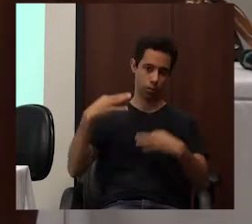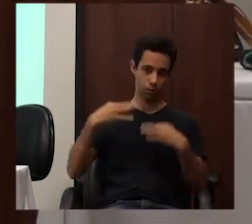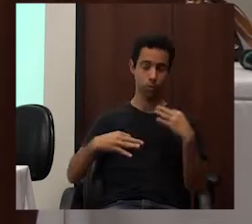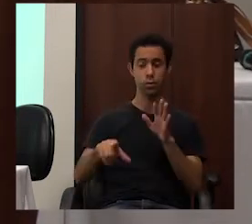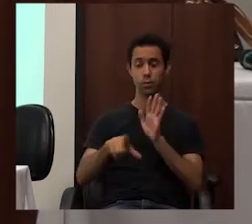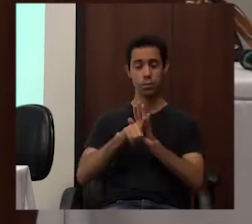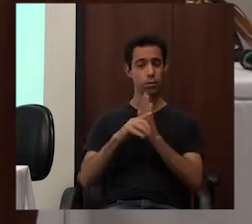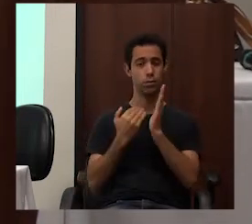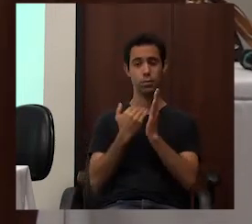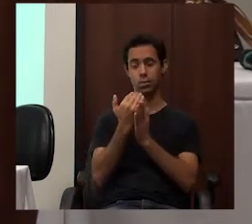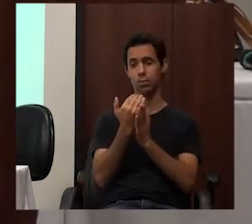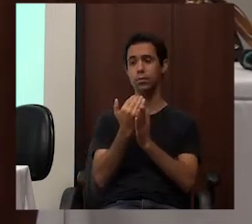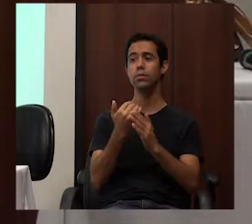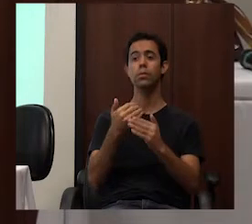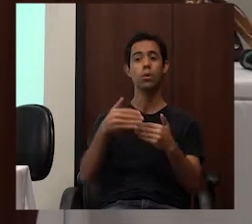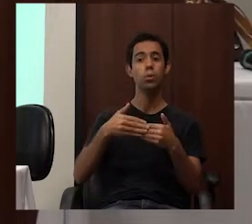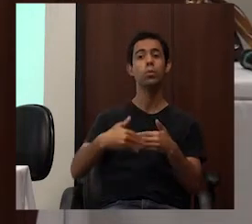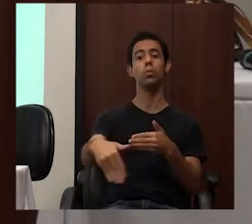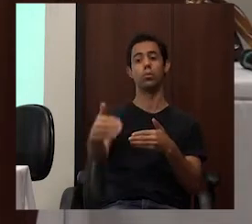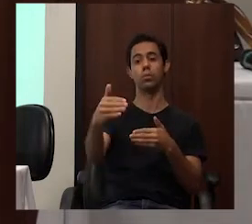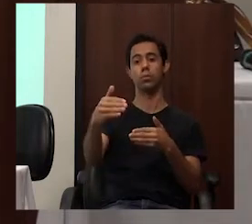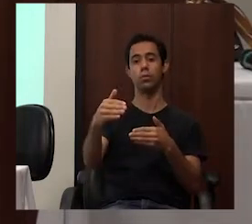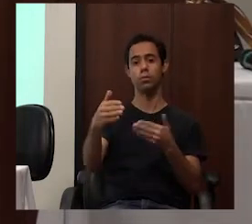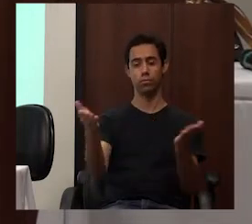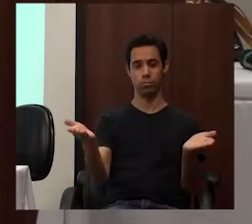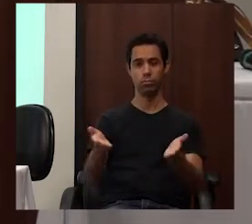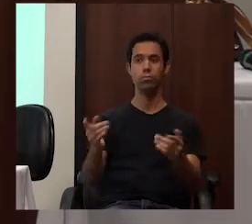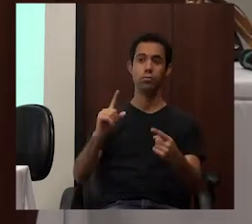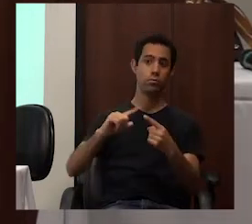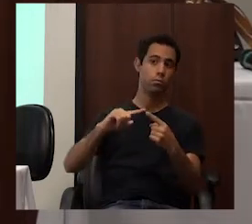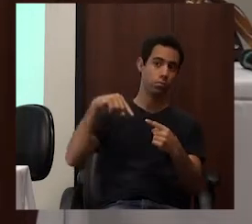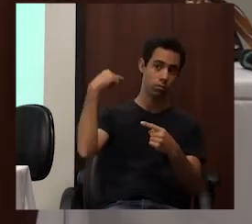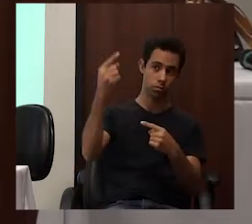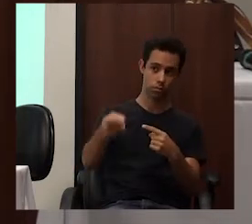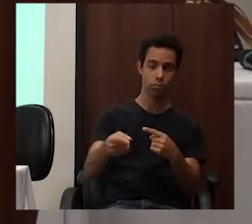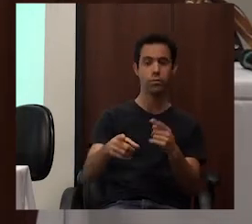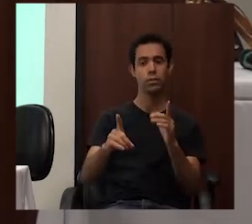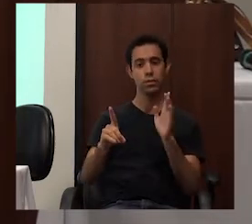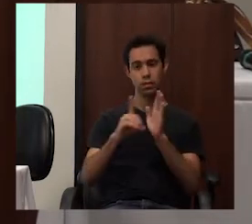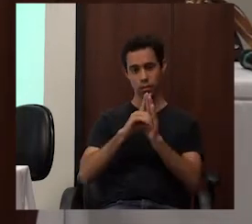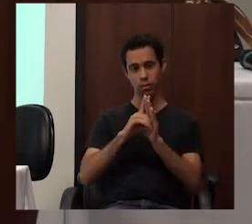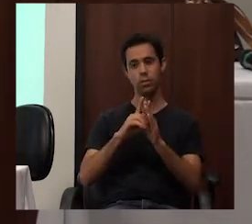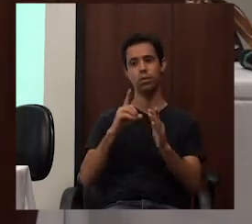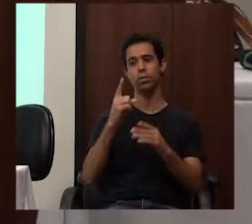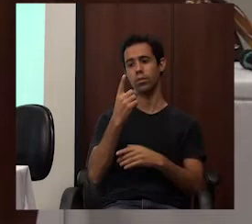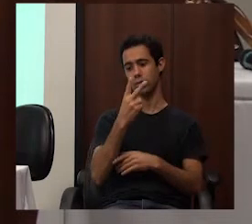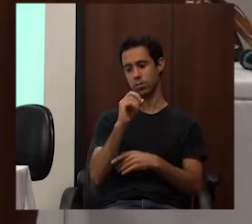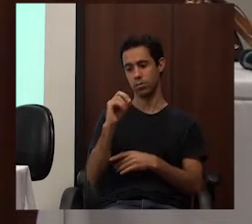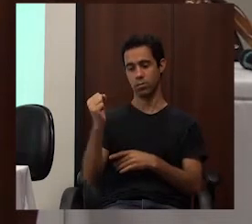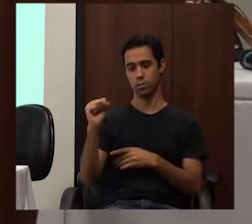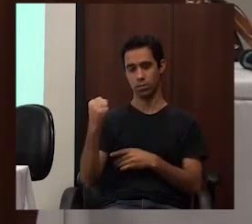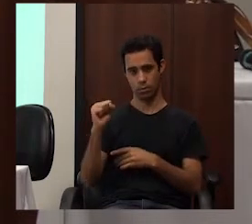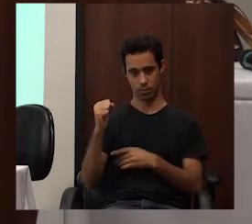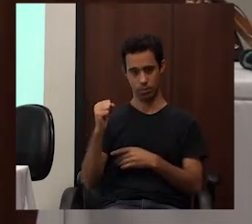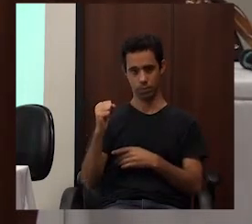leis e sua execução começou já depois do decreto legislativo de 2008, quando sequer